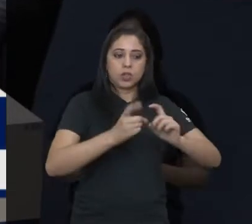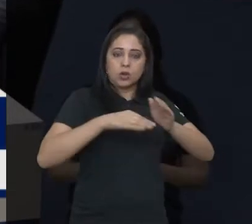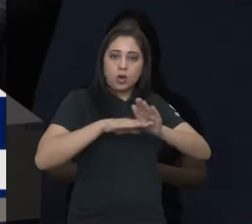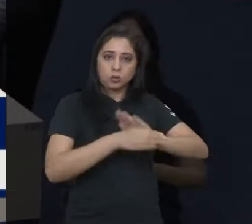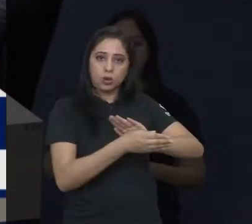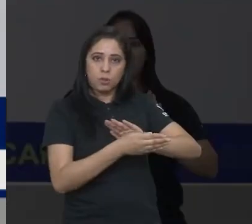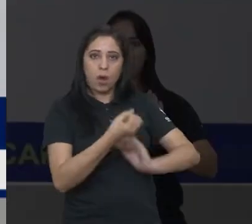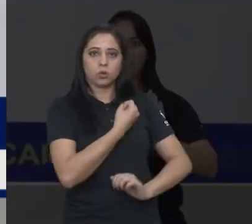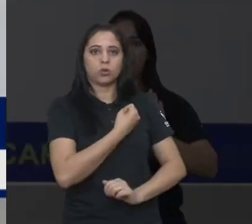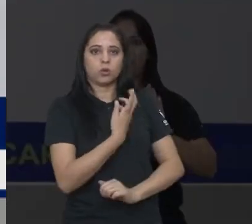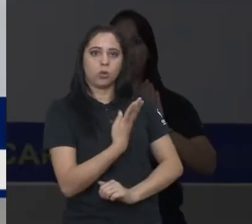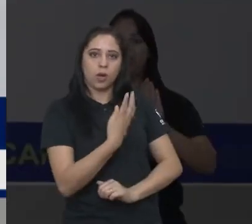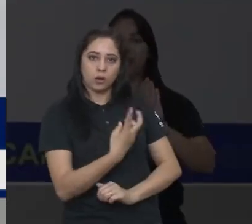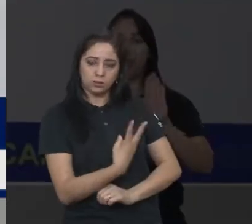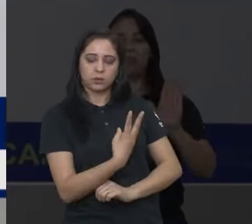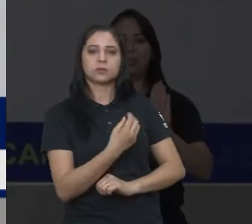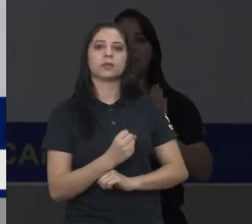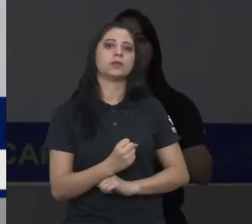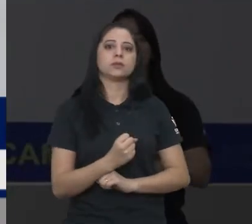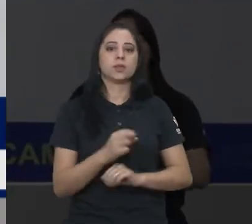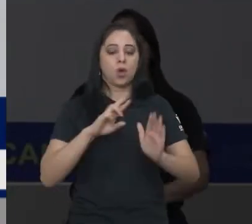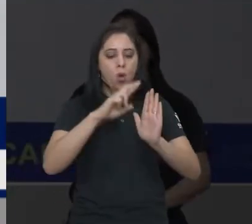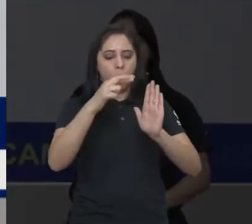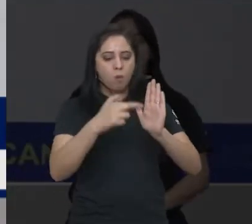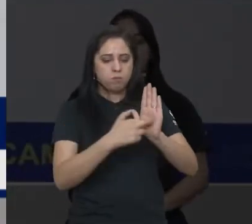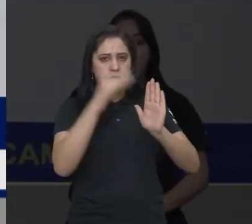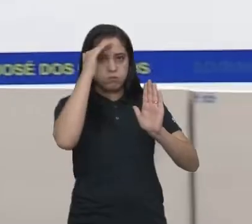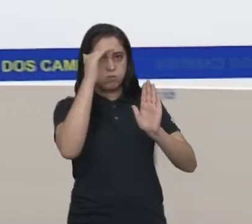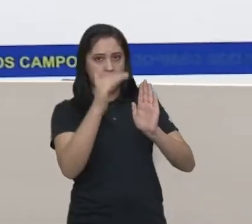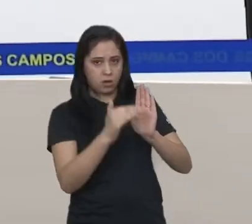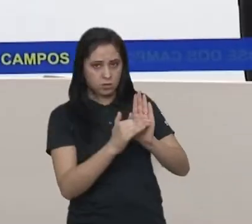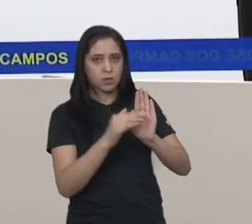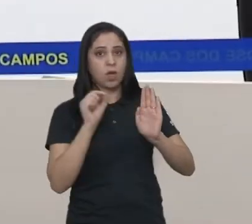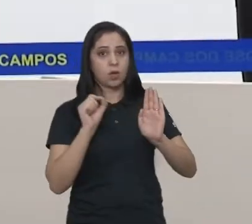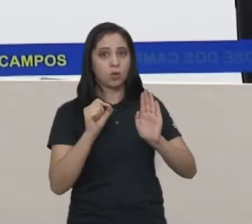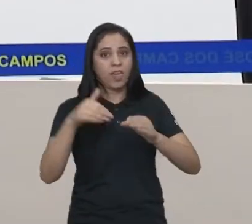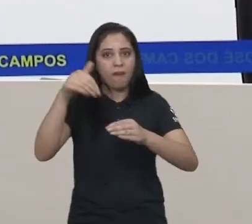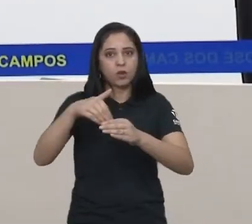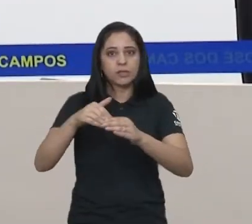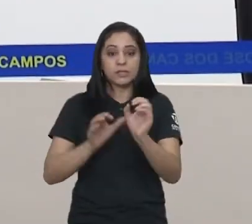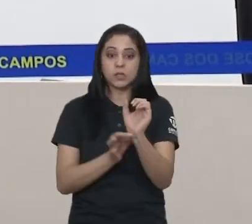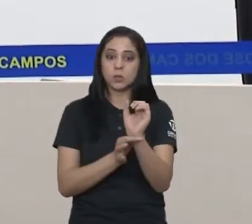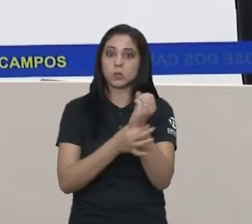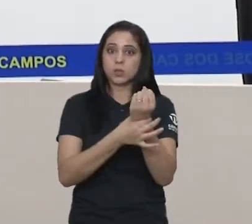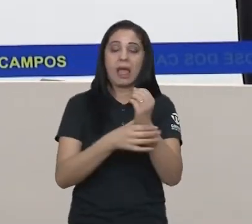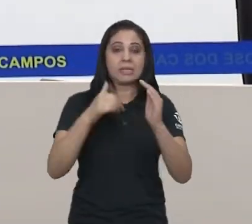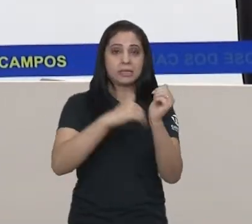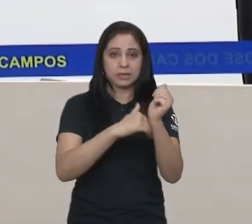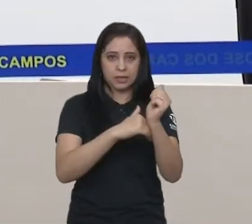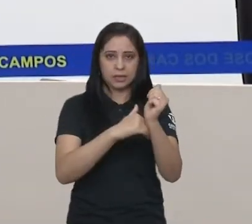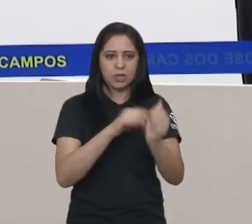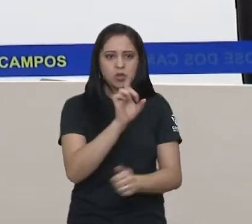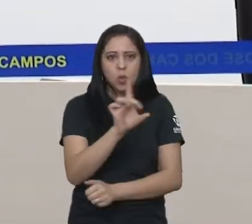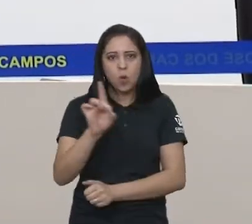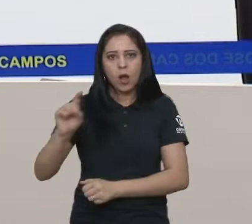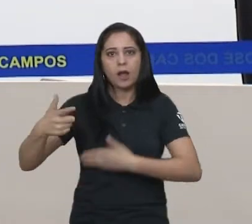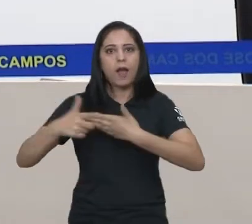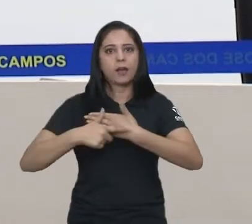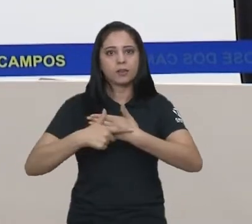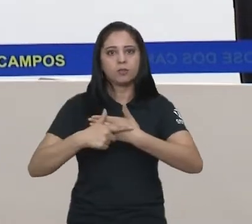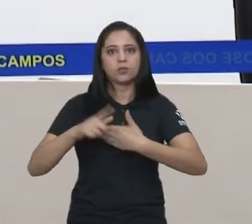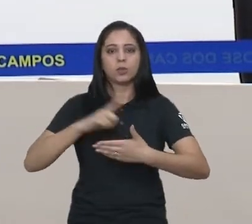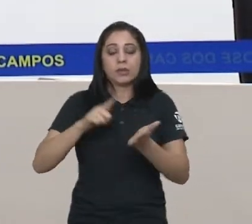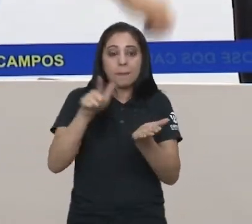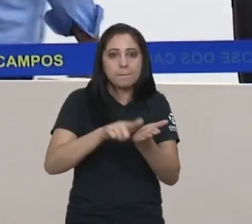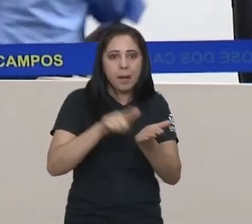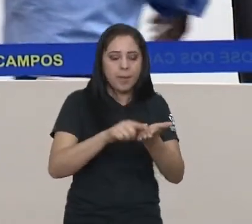ordinária do ano. Conforme previsto no regimento interno, a votação é secreta e para cada cargo utiliza cédula